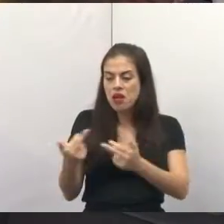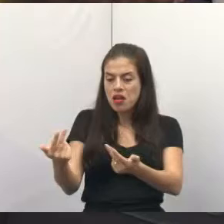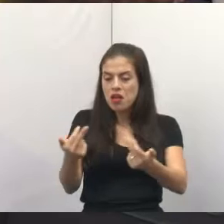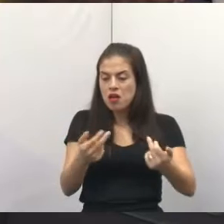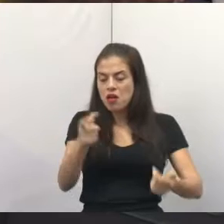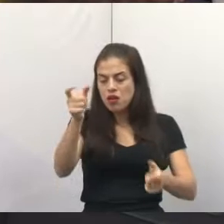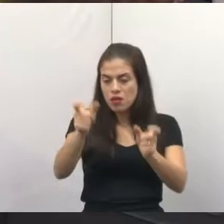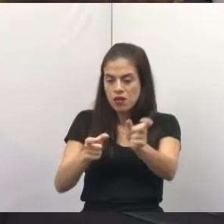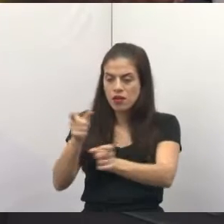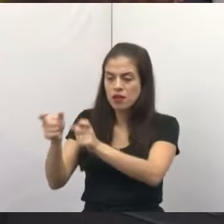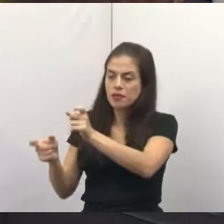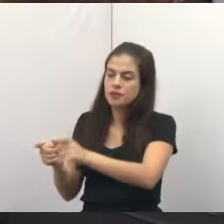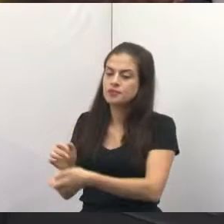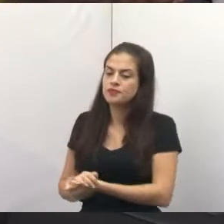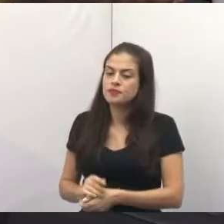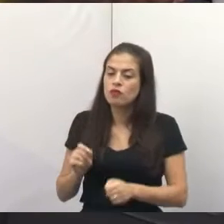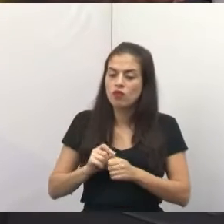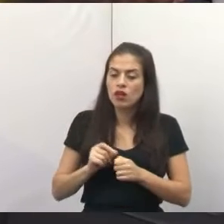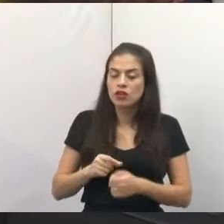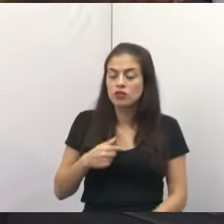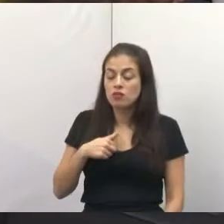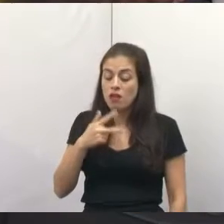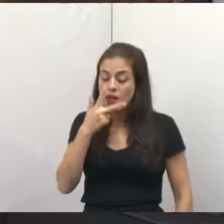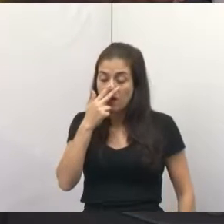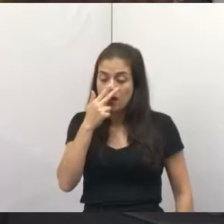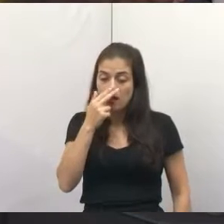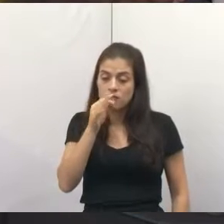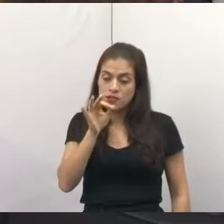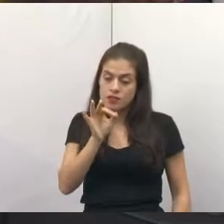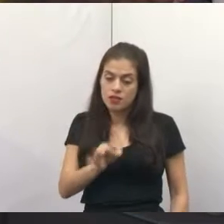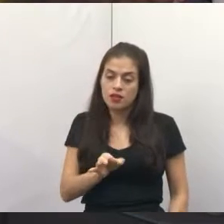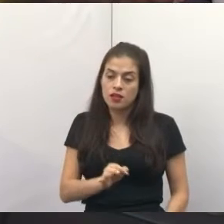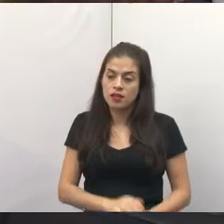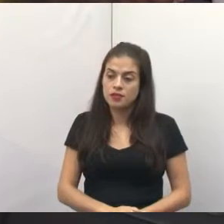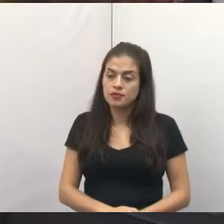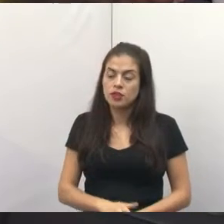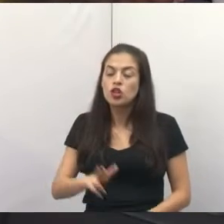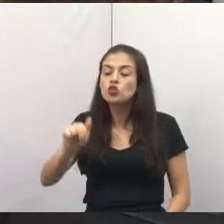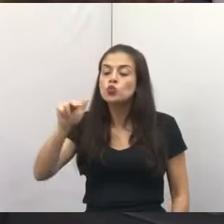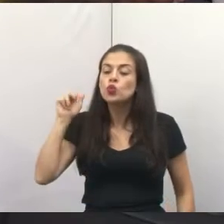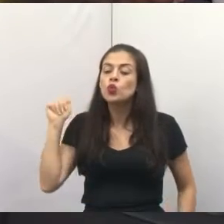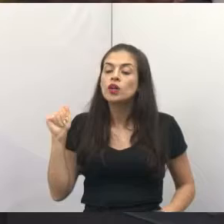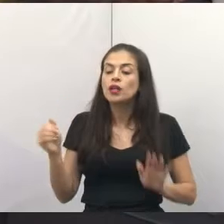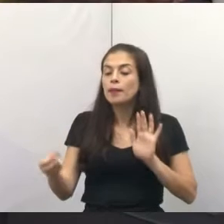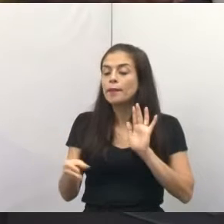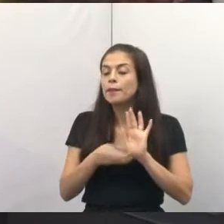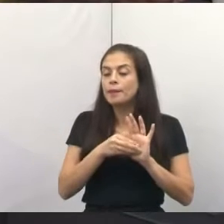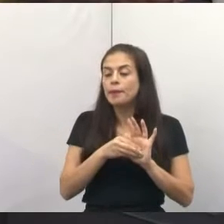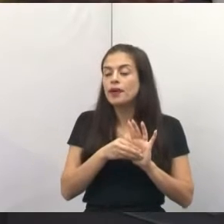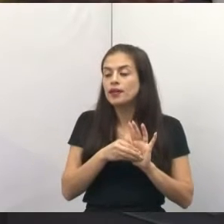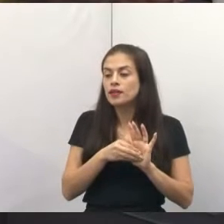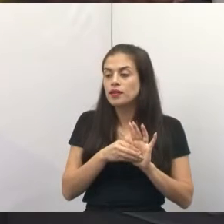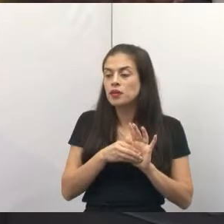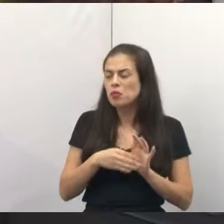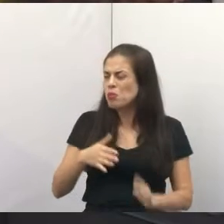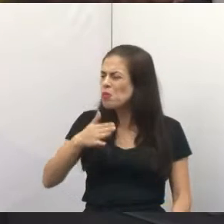vamos lá. Eu nunca coloquei uma emenda de última hora por mim. Não por causa do outro que não vem, o outro